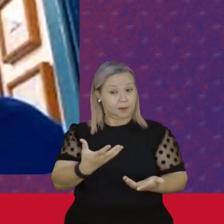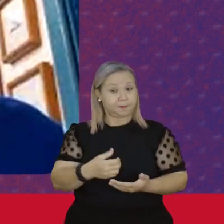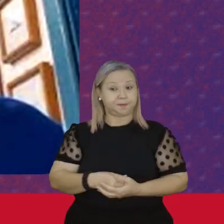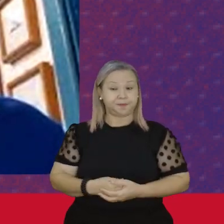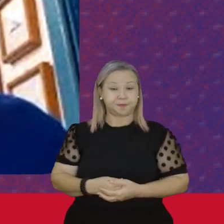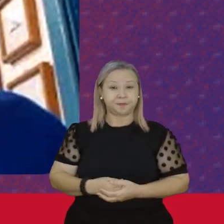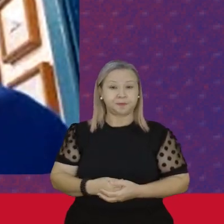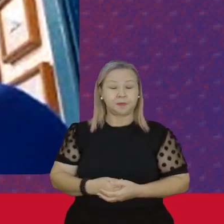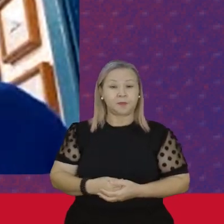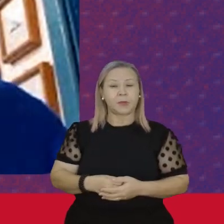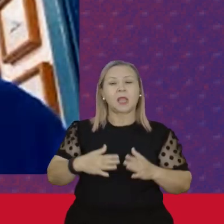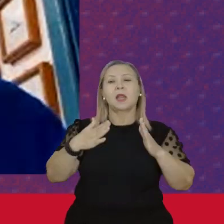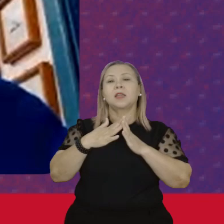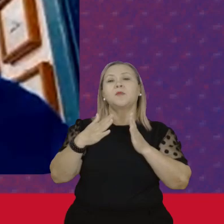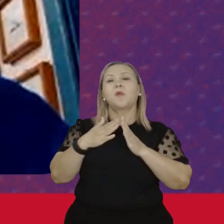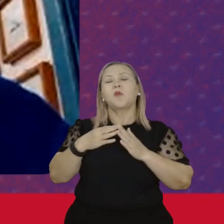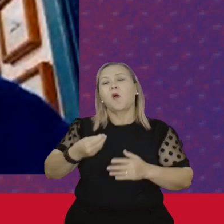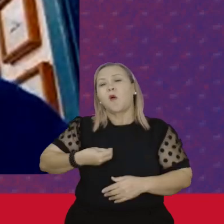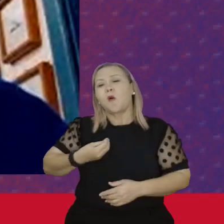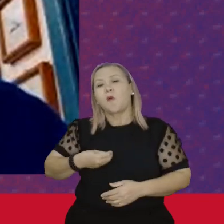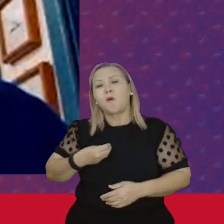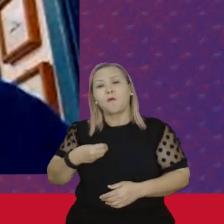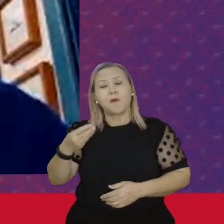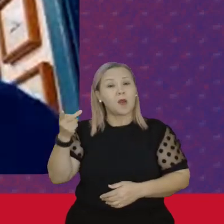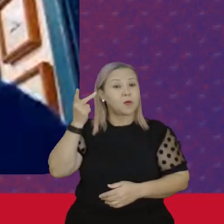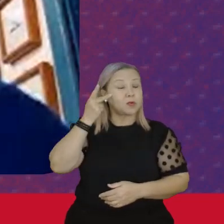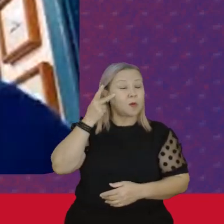muito tempo e que